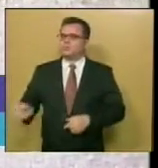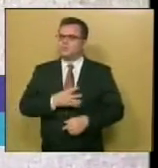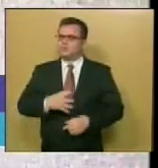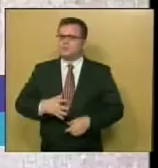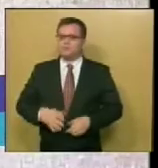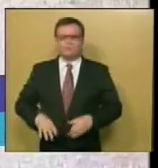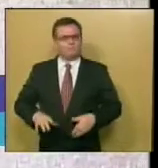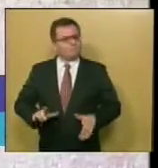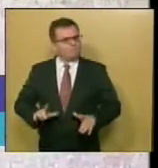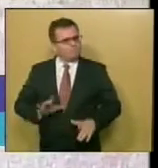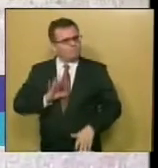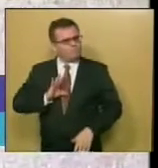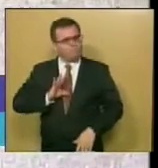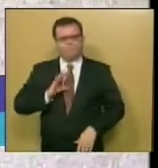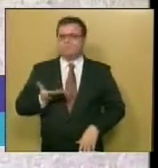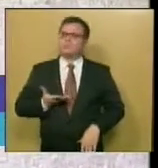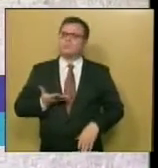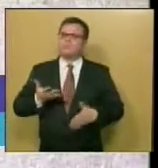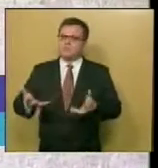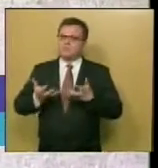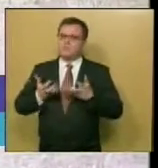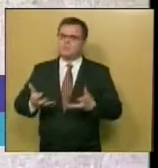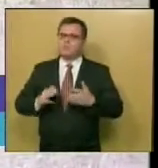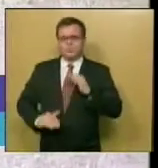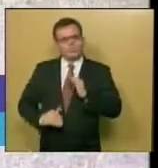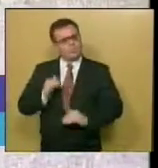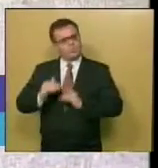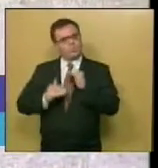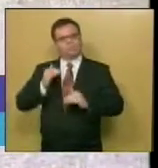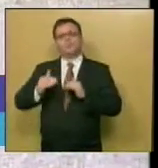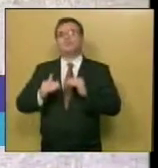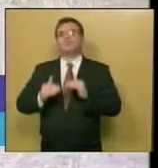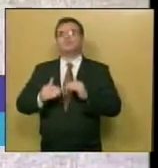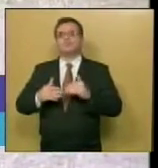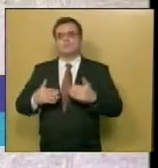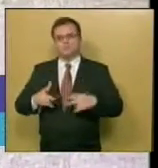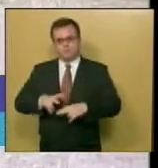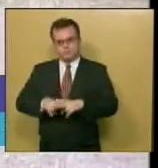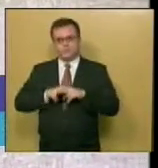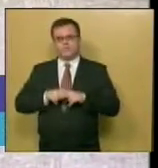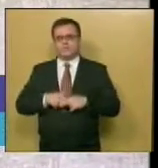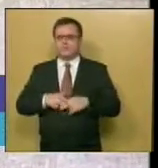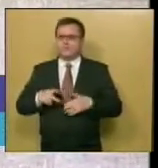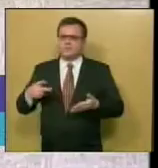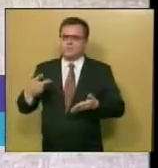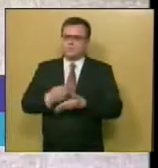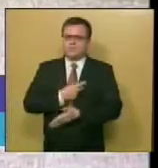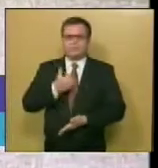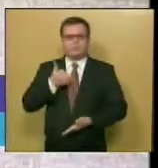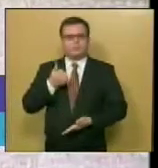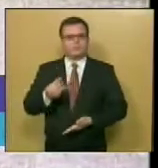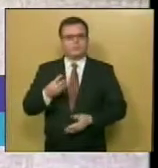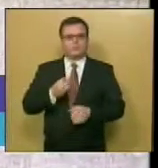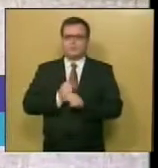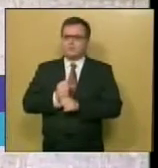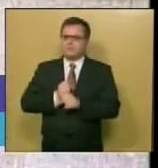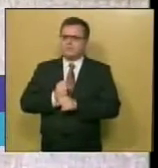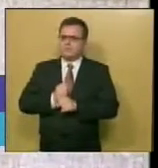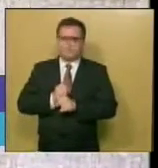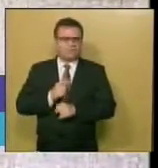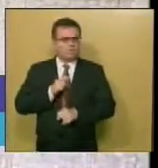forma ousada no avanço e desenvolvimento. Foi assim que, durante 13 anos, ele